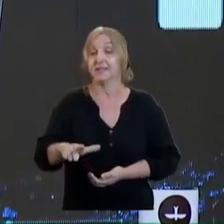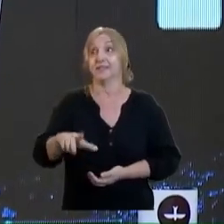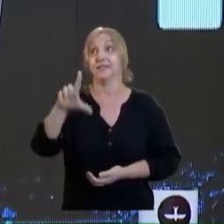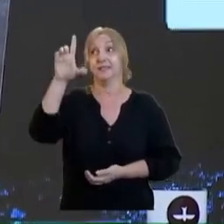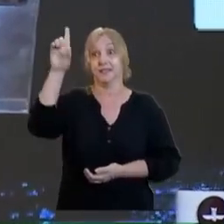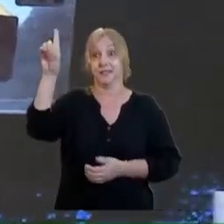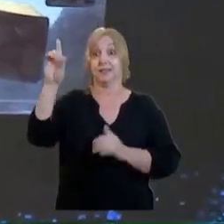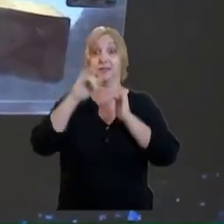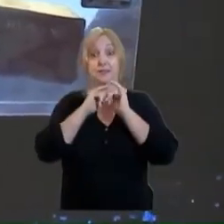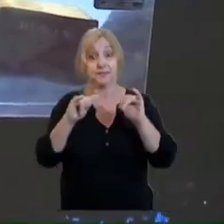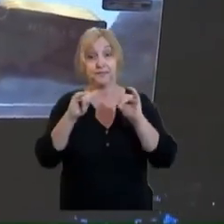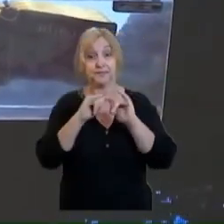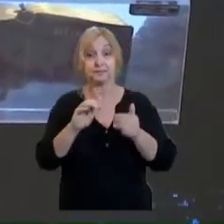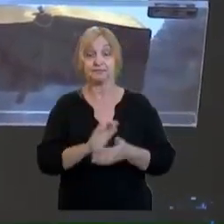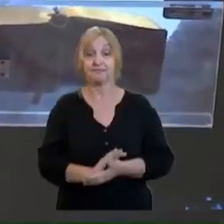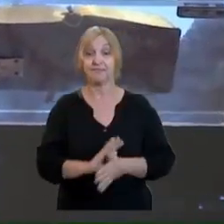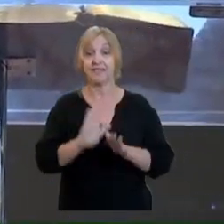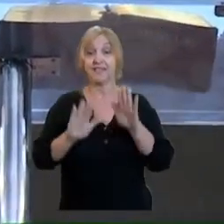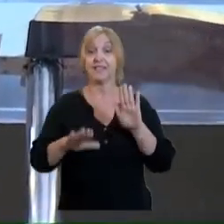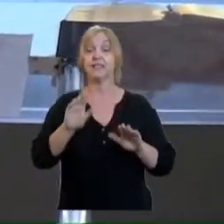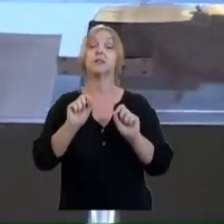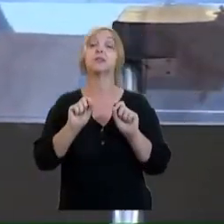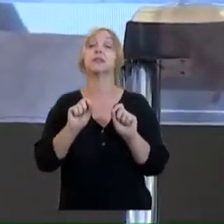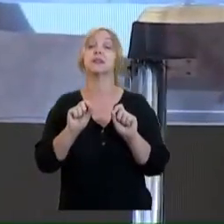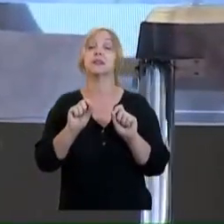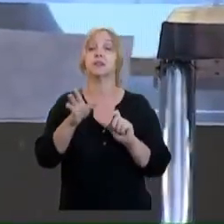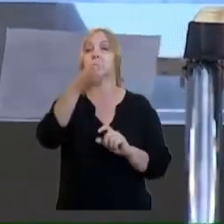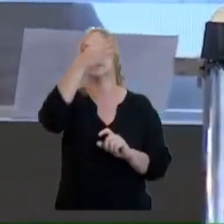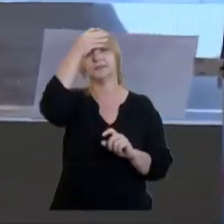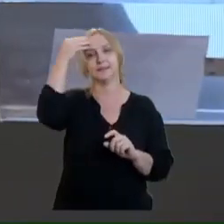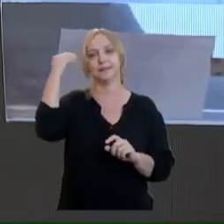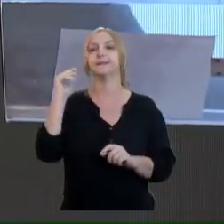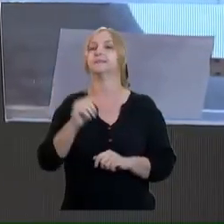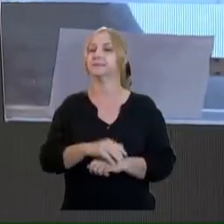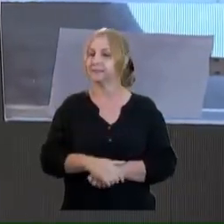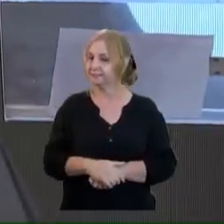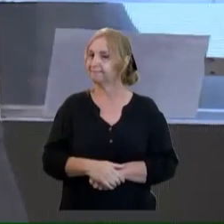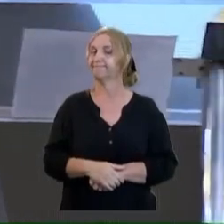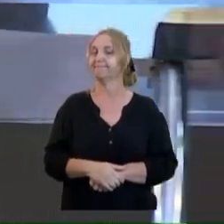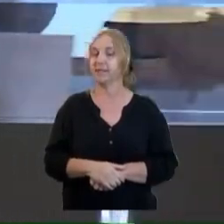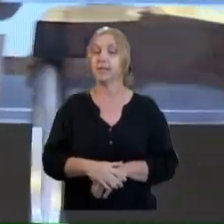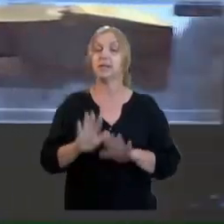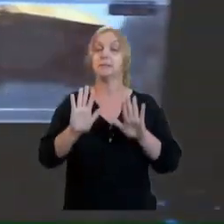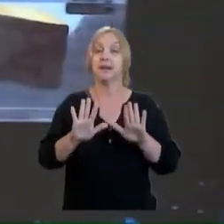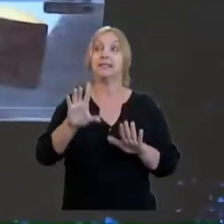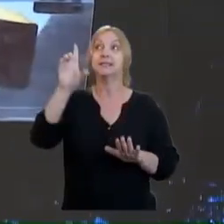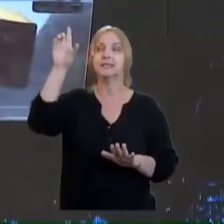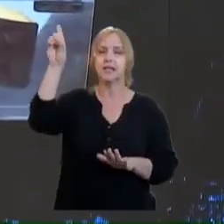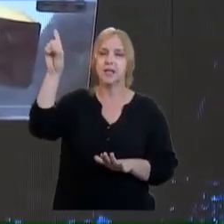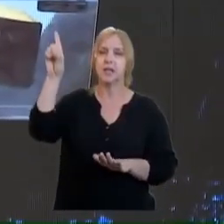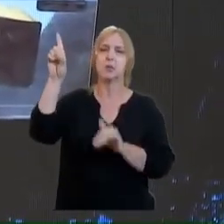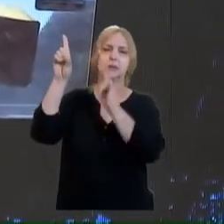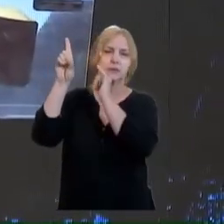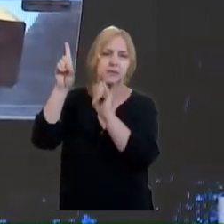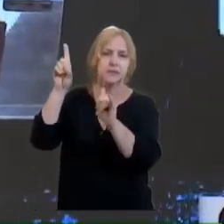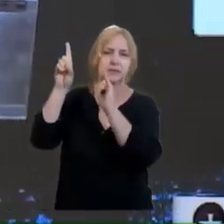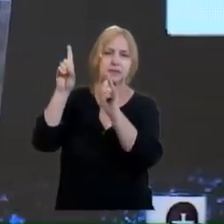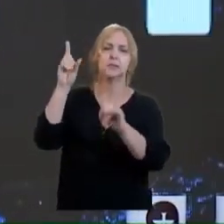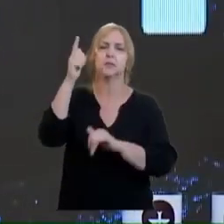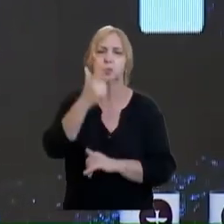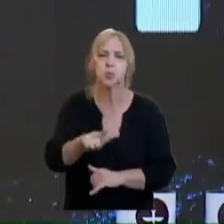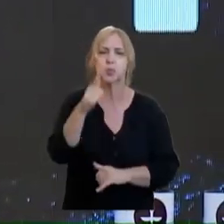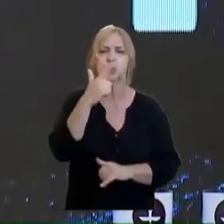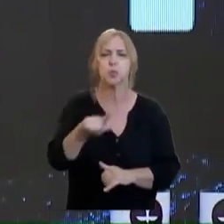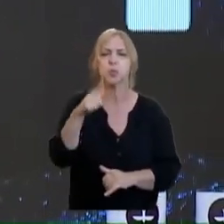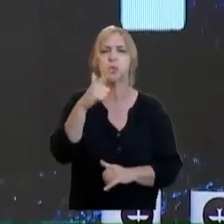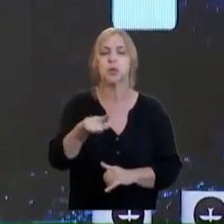repete. Porque nós temos uma facilidade muito grande de esquecer. Mas Deus repete por quê? Porque a